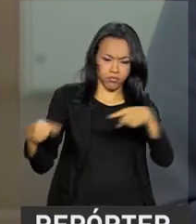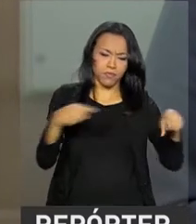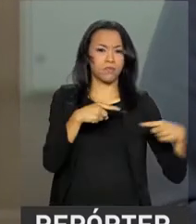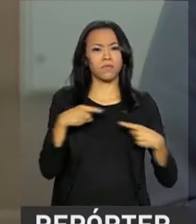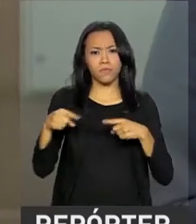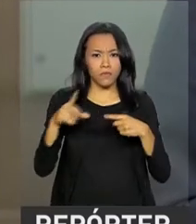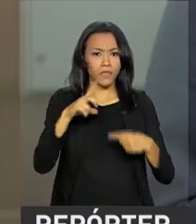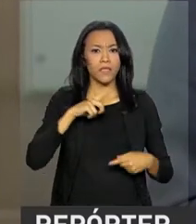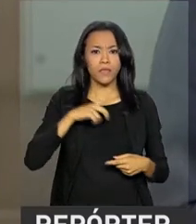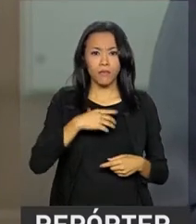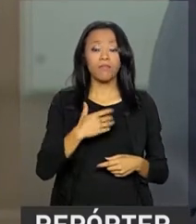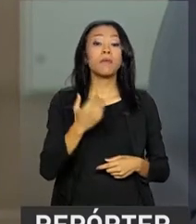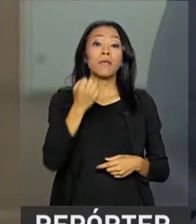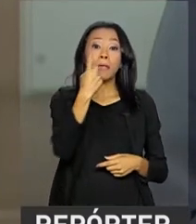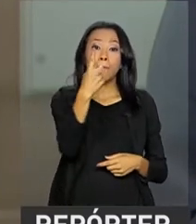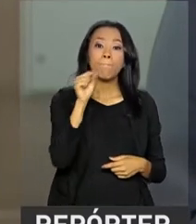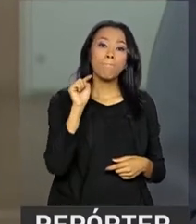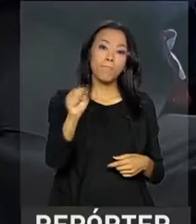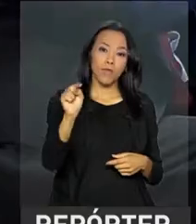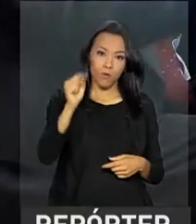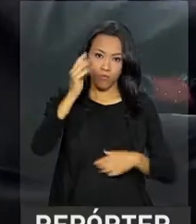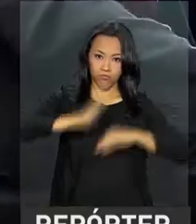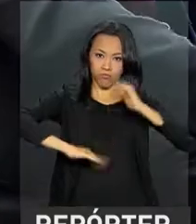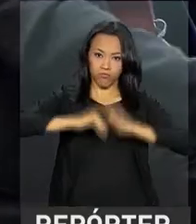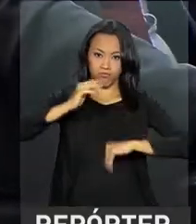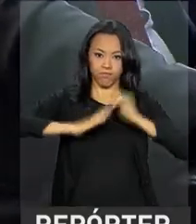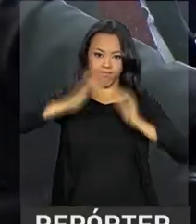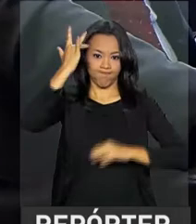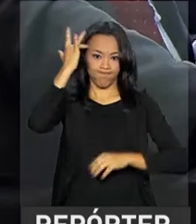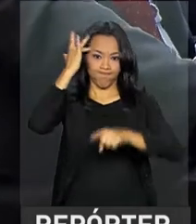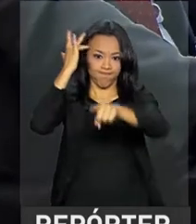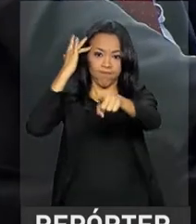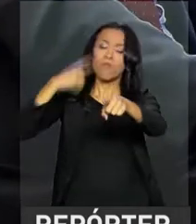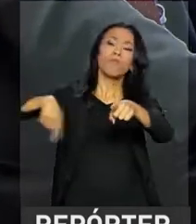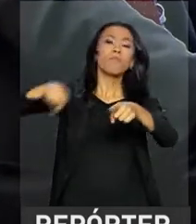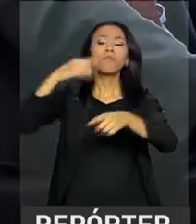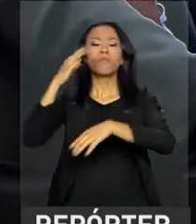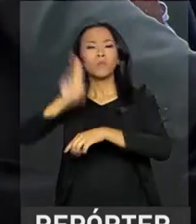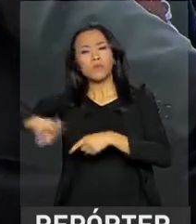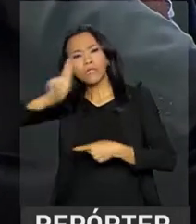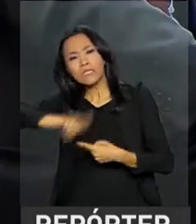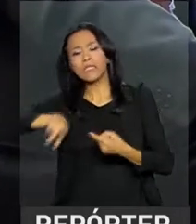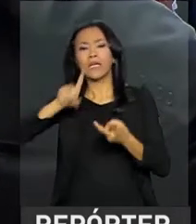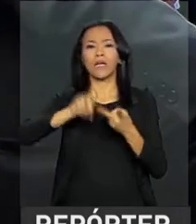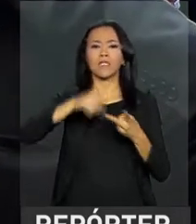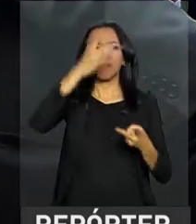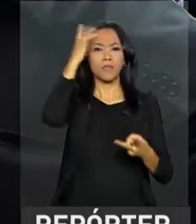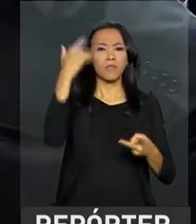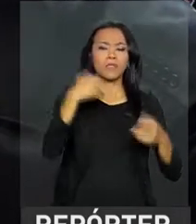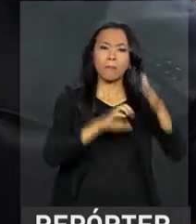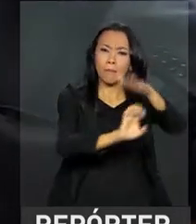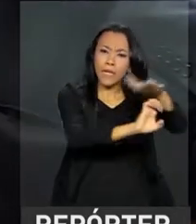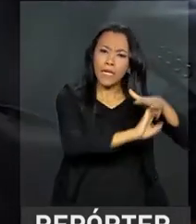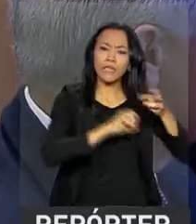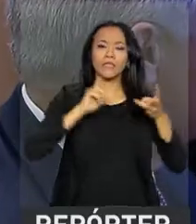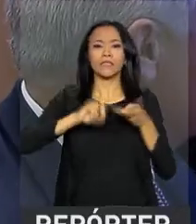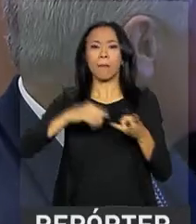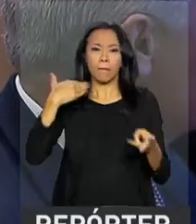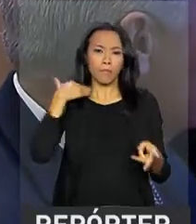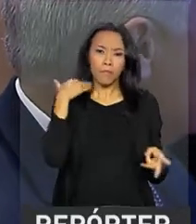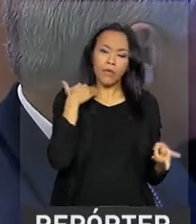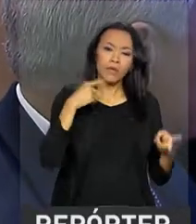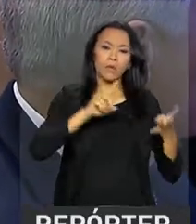cerca de mil especialistas são acadêmicos gestores de arranjos produtivos agentes financeiros e